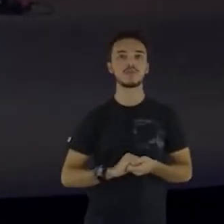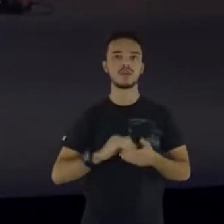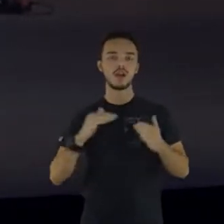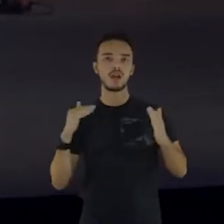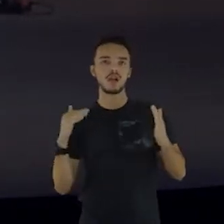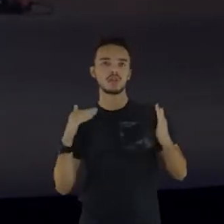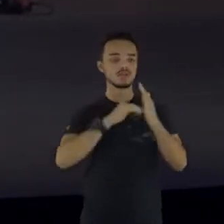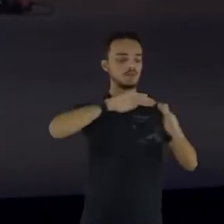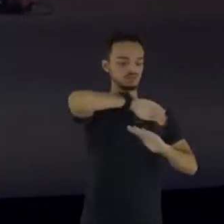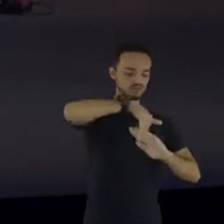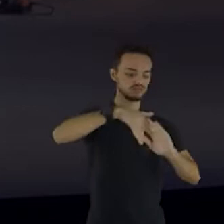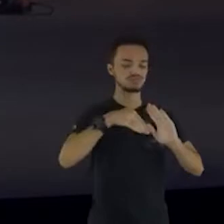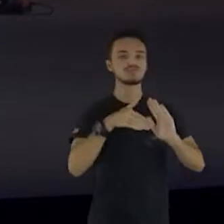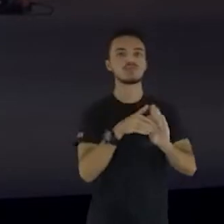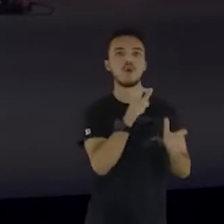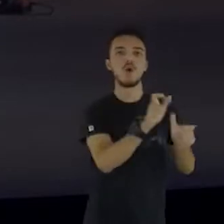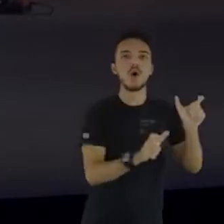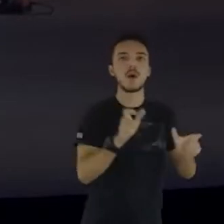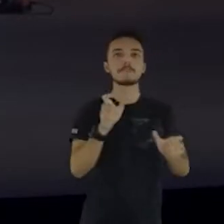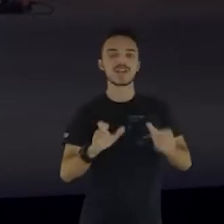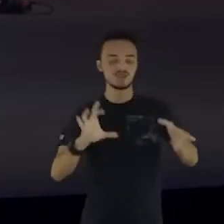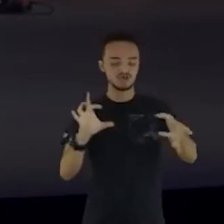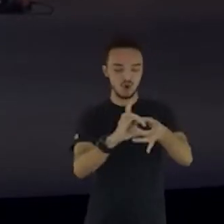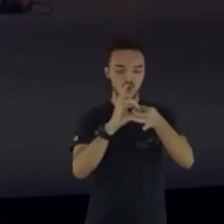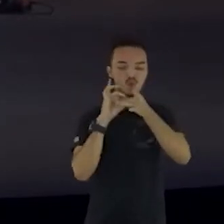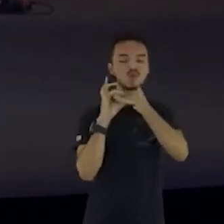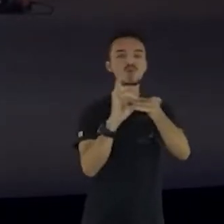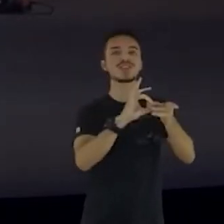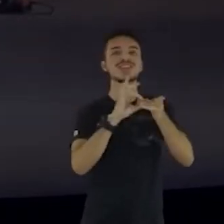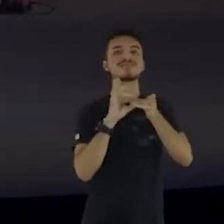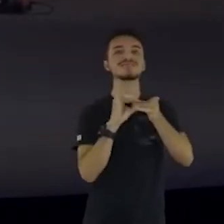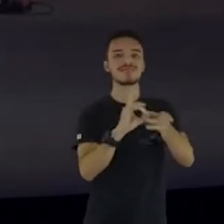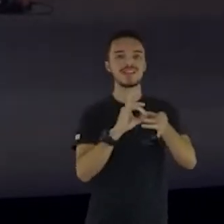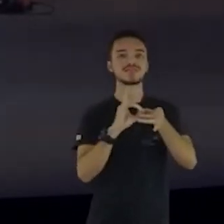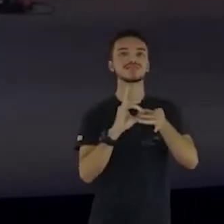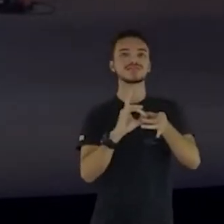que todos alcancemos a unidade, repita comigo, unidade,